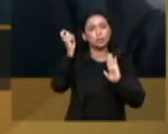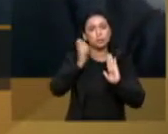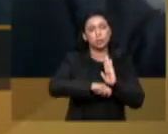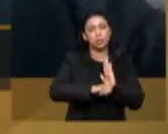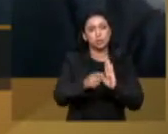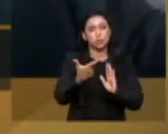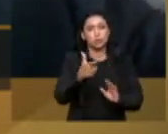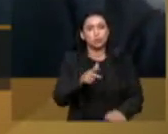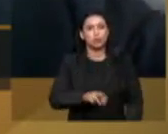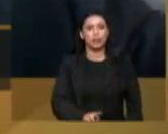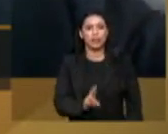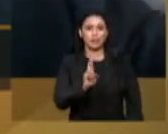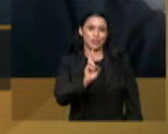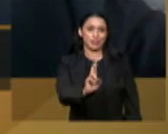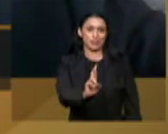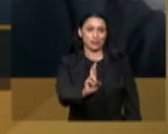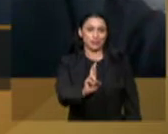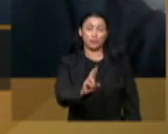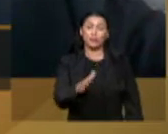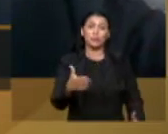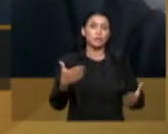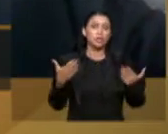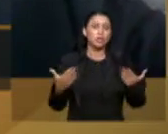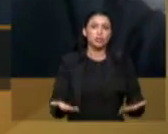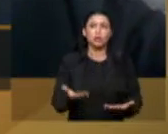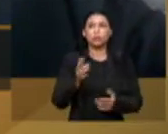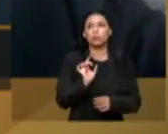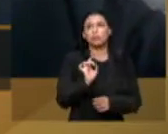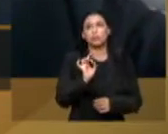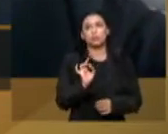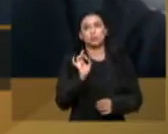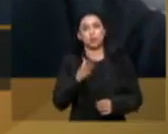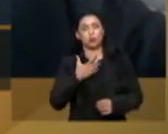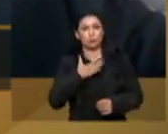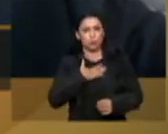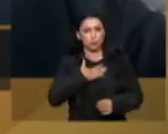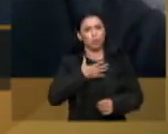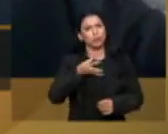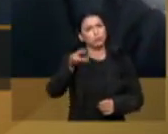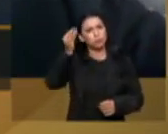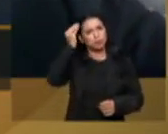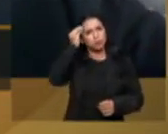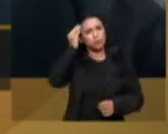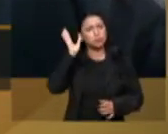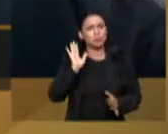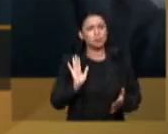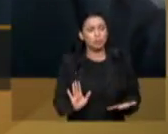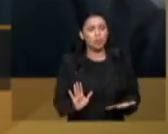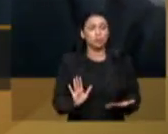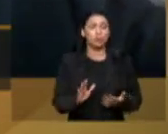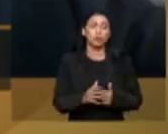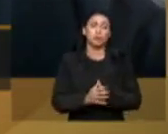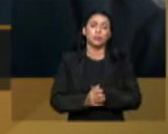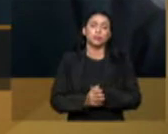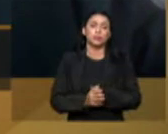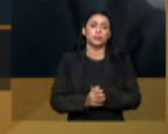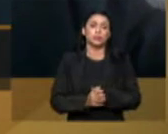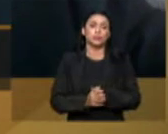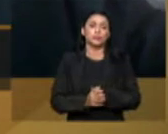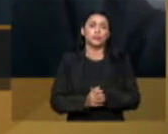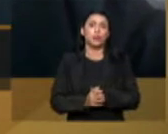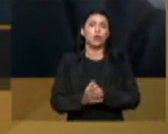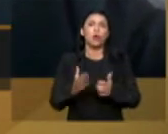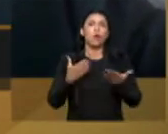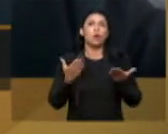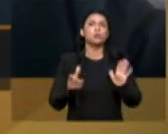sem representação. Então, não basta aqui, a meu sentir, que nós perquiramos onde está a